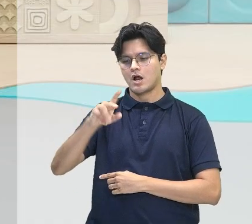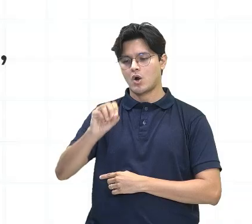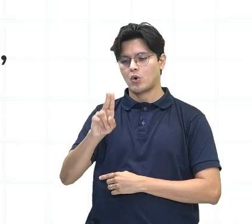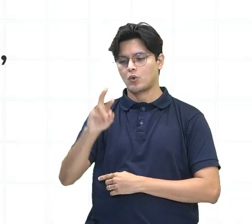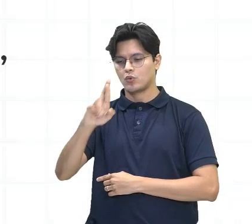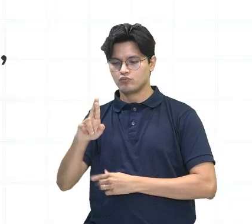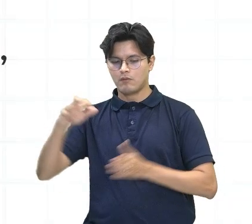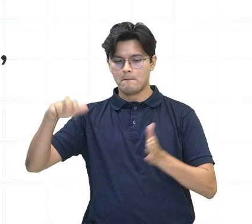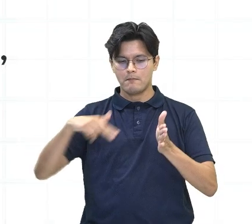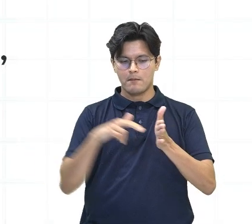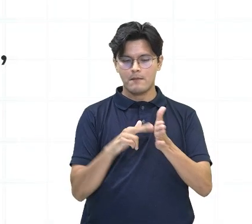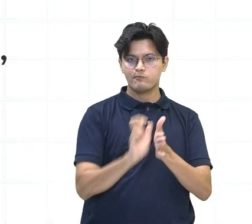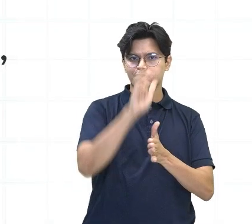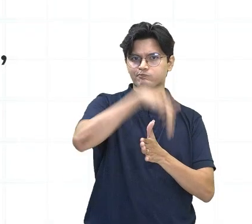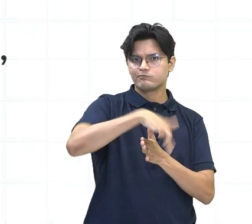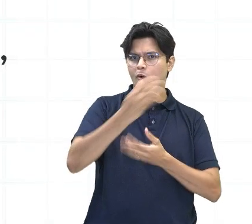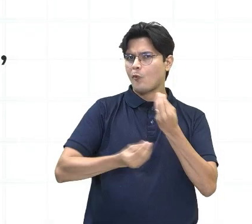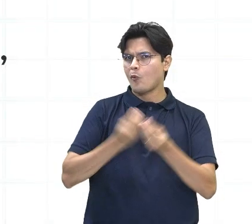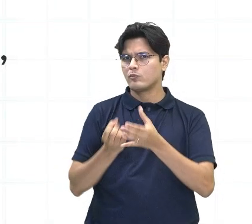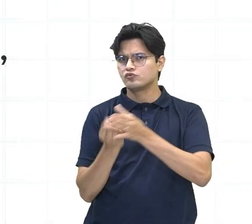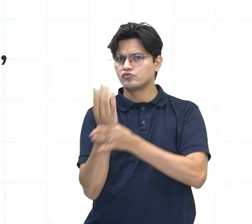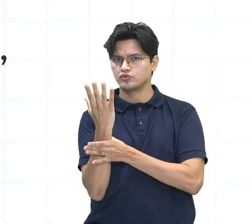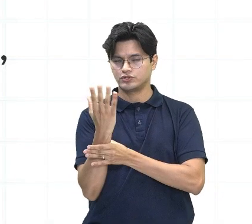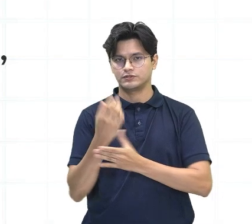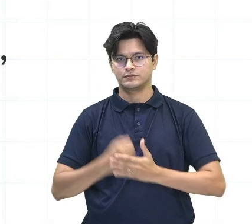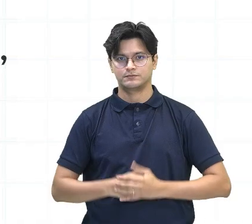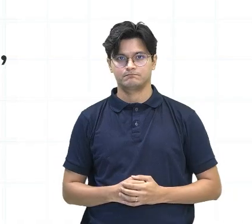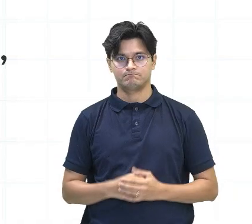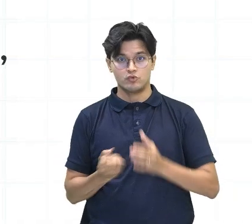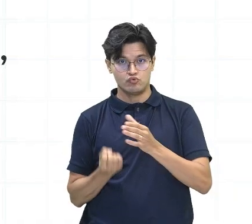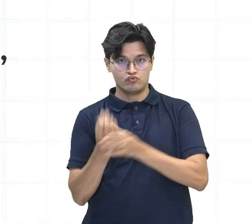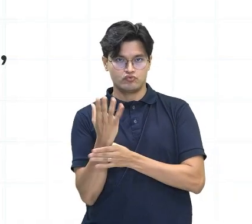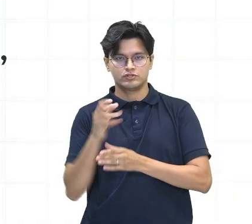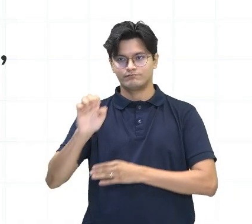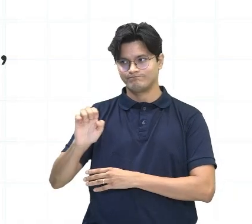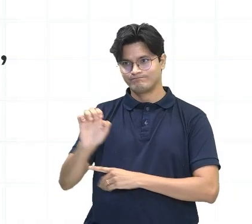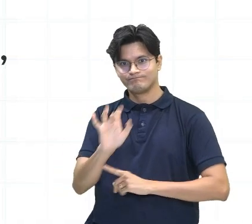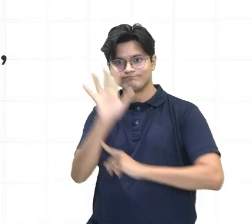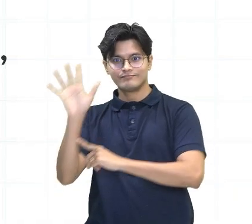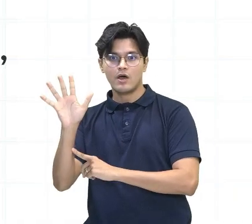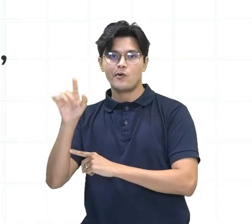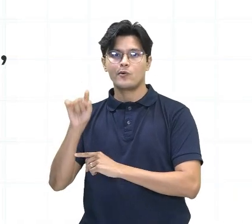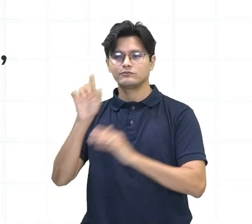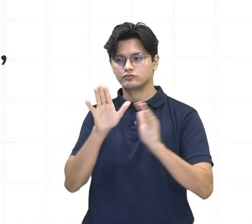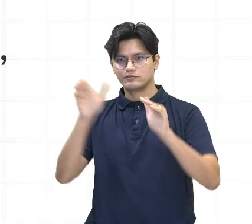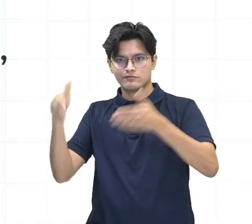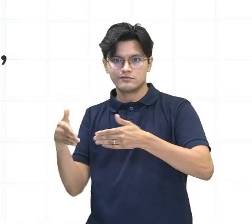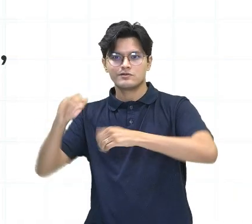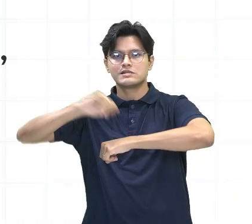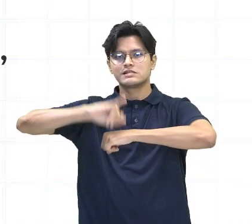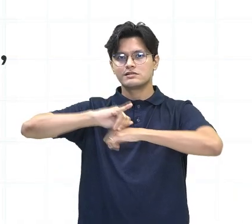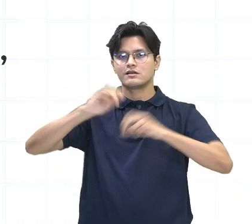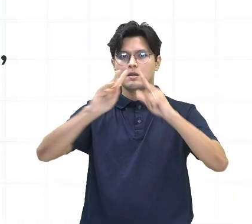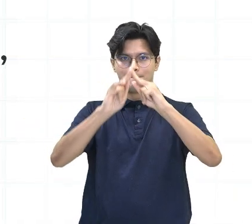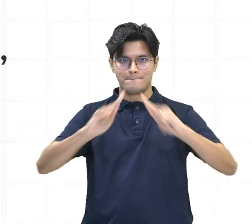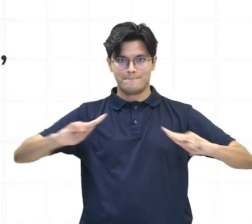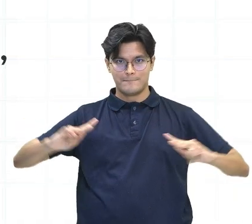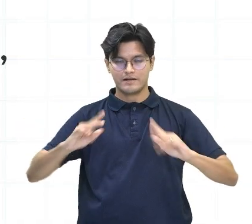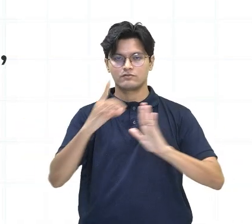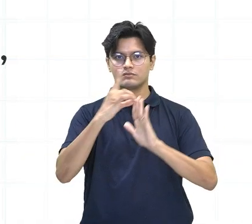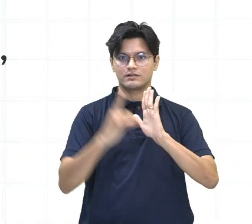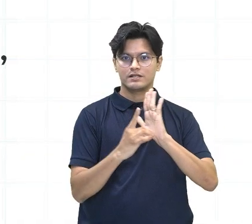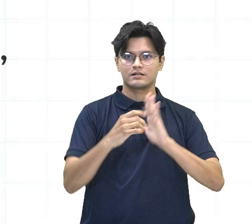ver. O parkour surgiu então na Europa, especificamente na cidade de Paris, na década